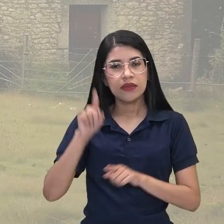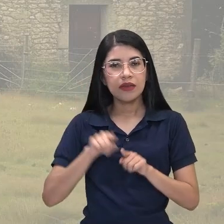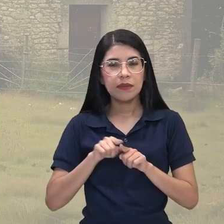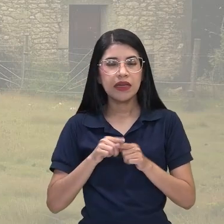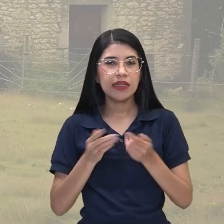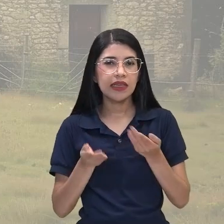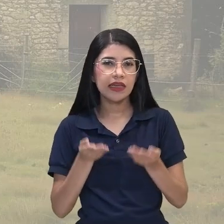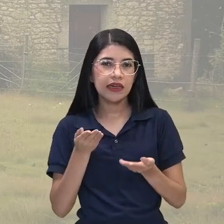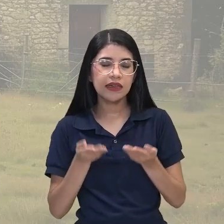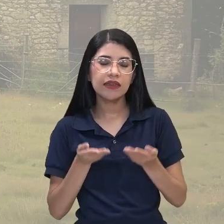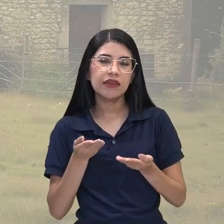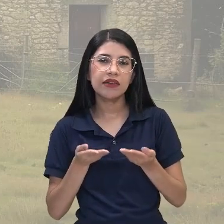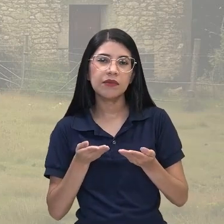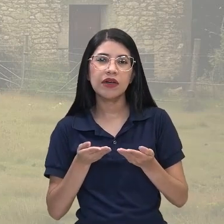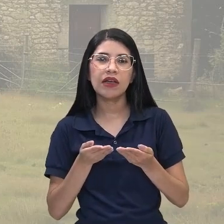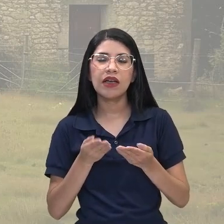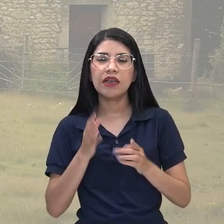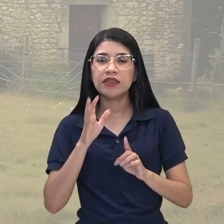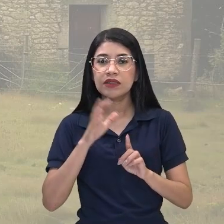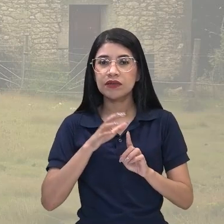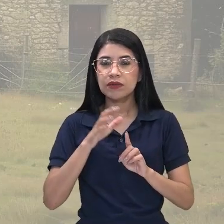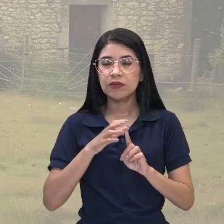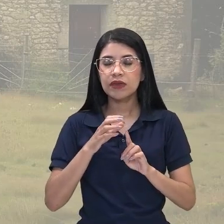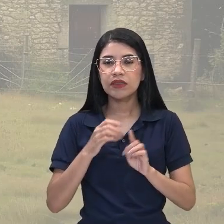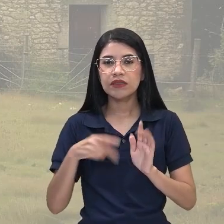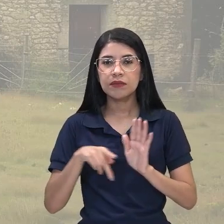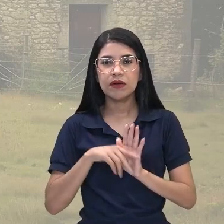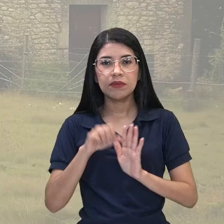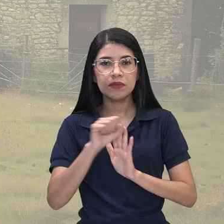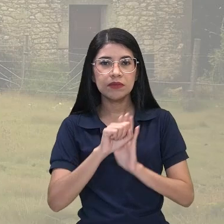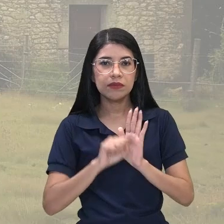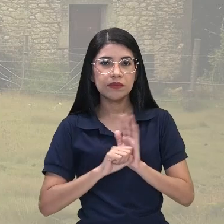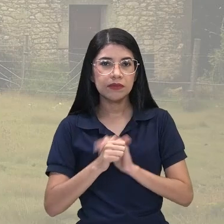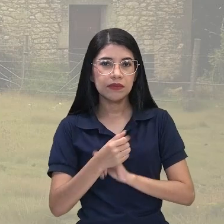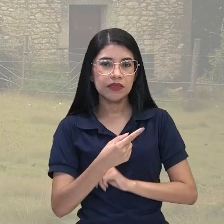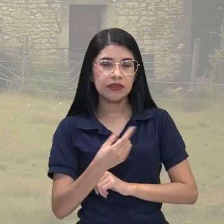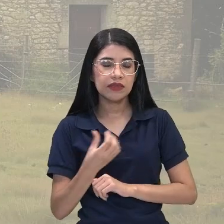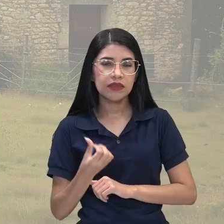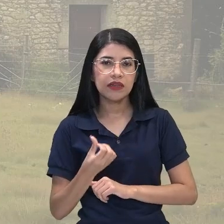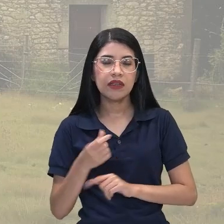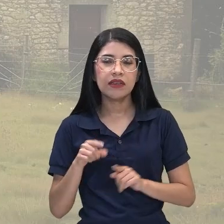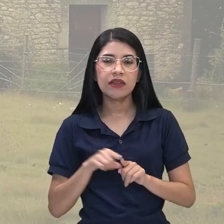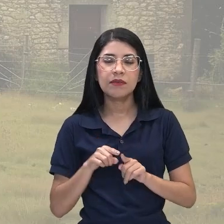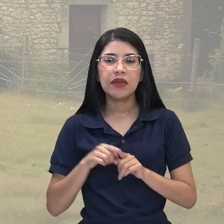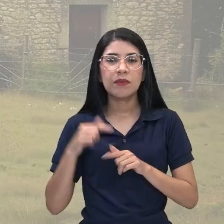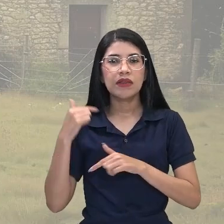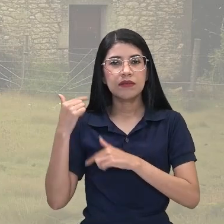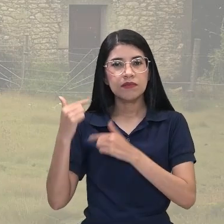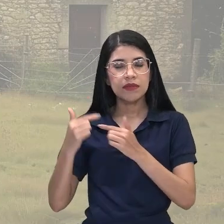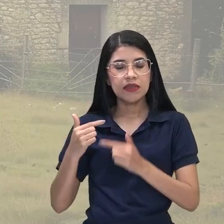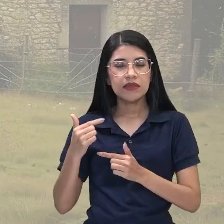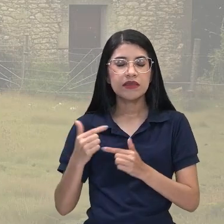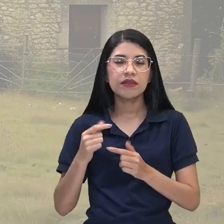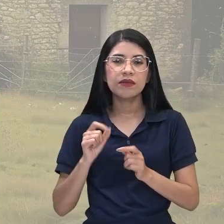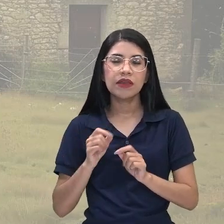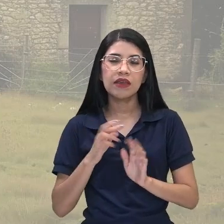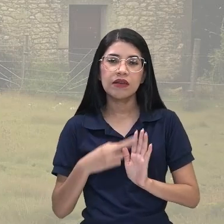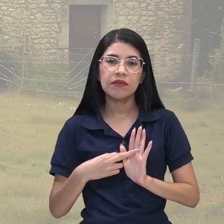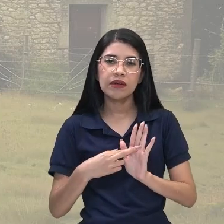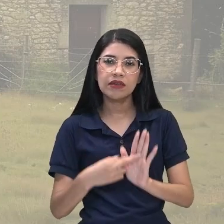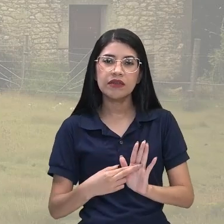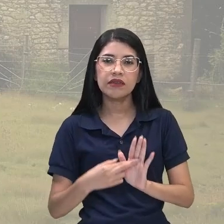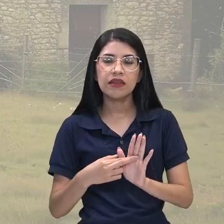das tendências do século XVI. Procurava na tradição clássica a representação do